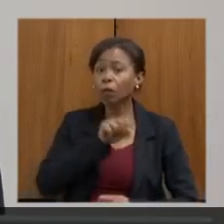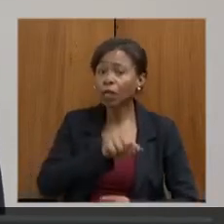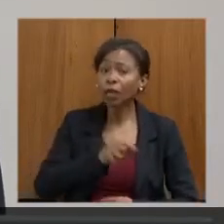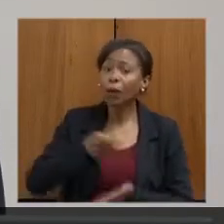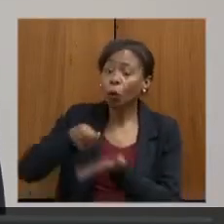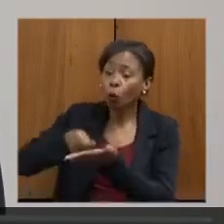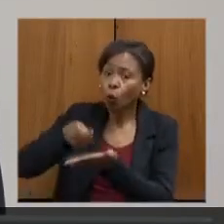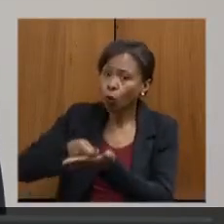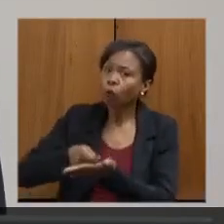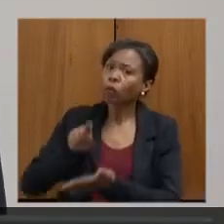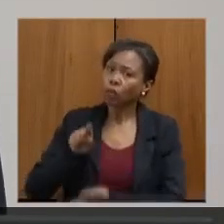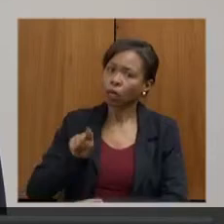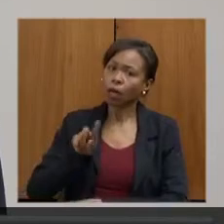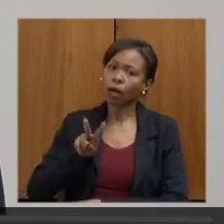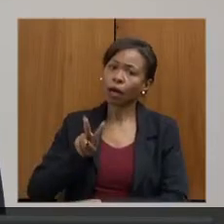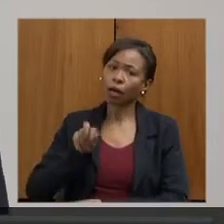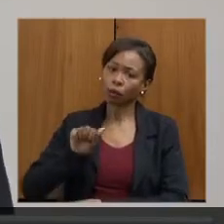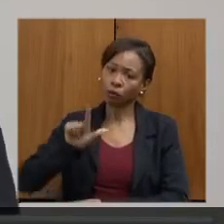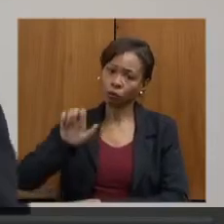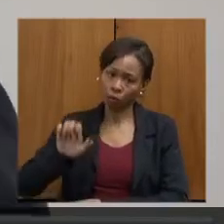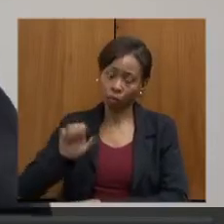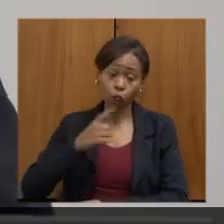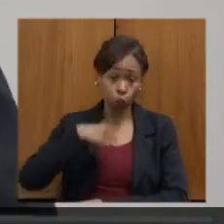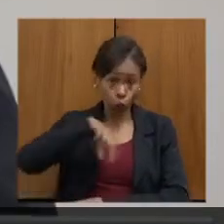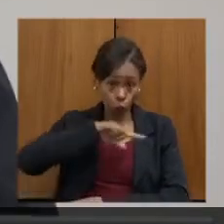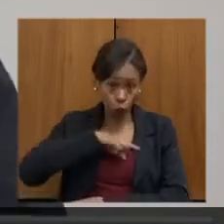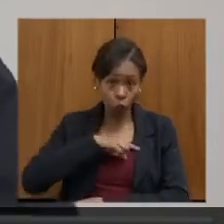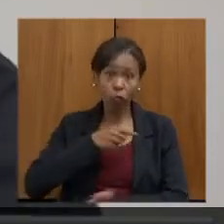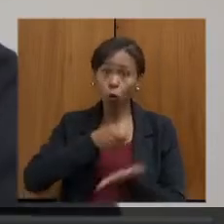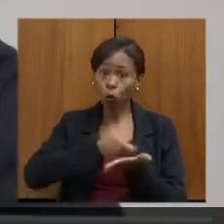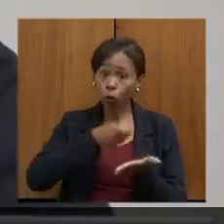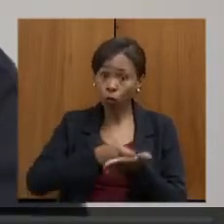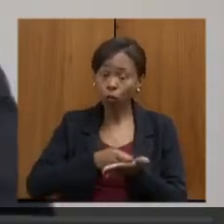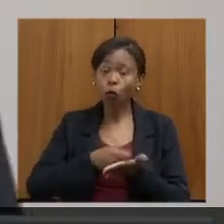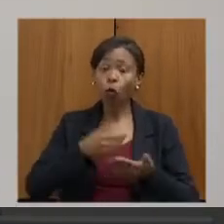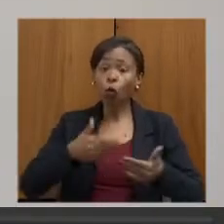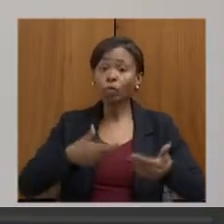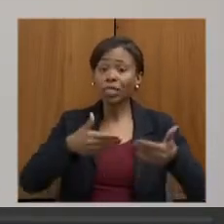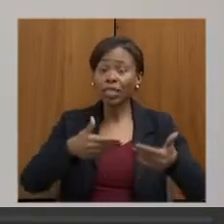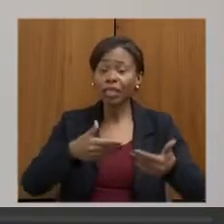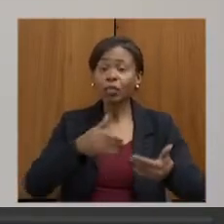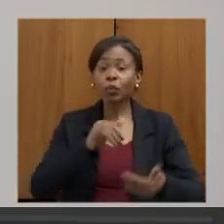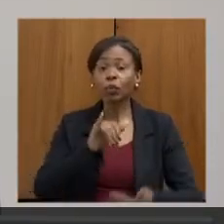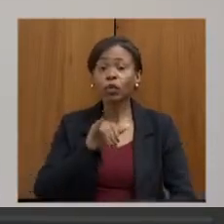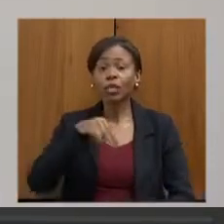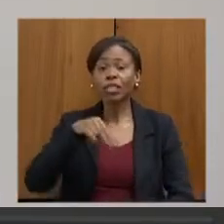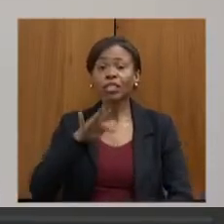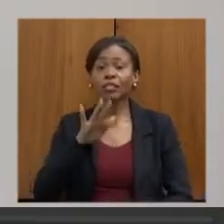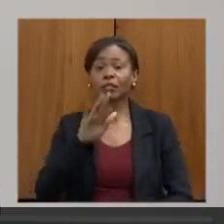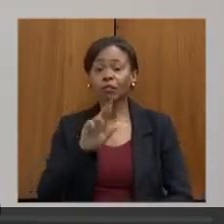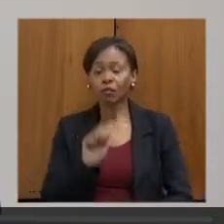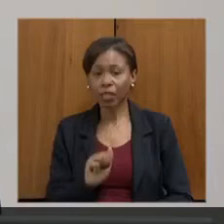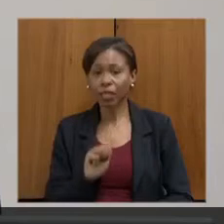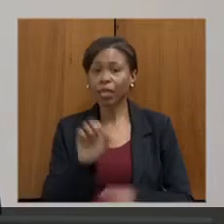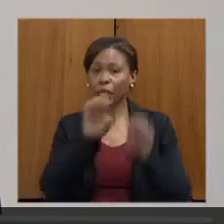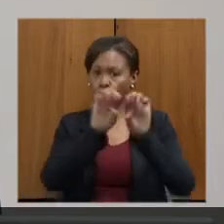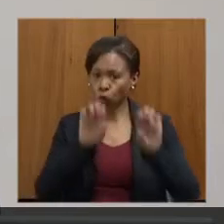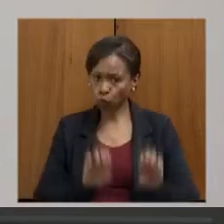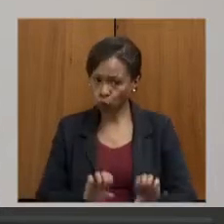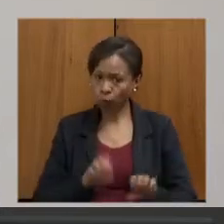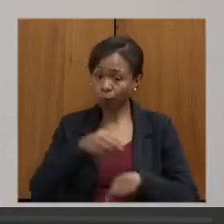Vale nós estamos cobrando aqui do Ministério da infraestrutura que deverá encaminhar para ntt na mesma por